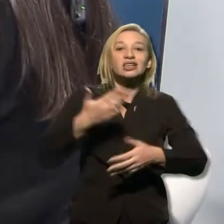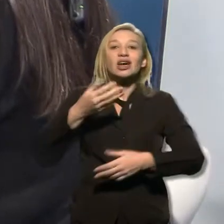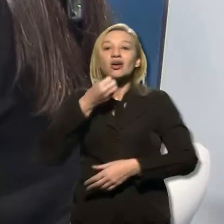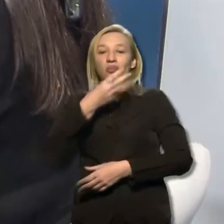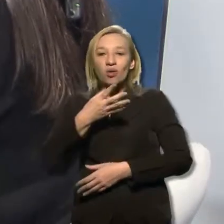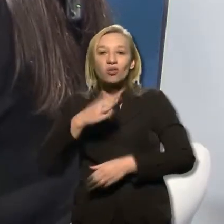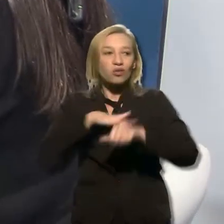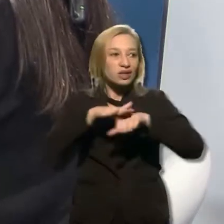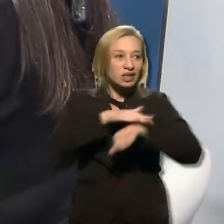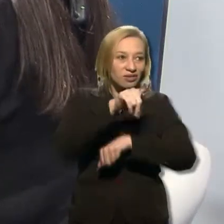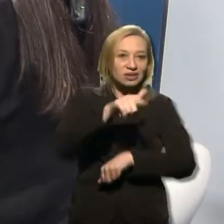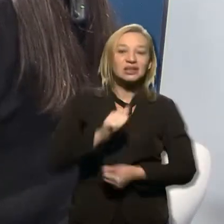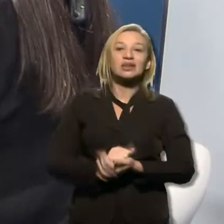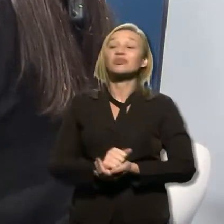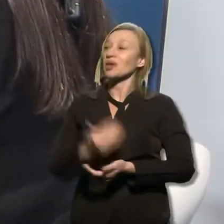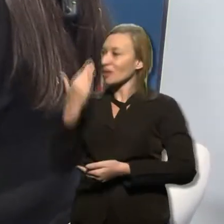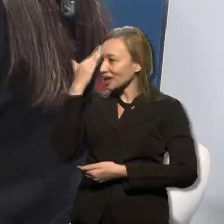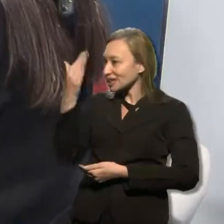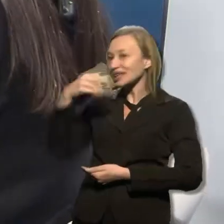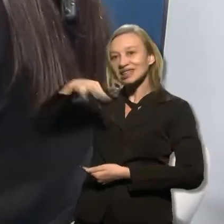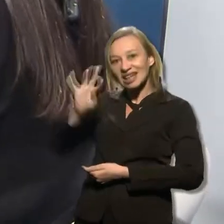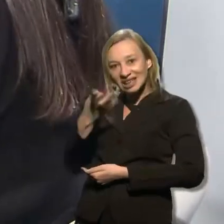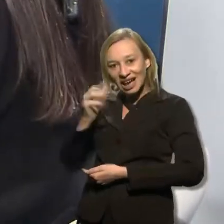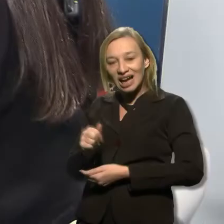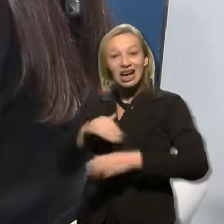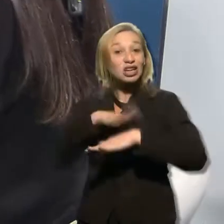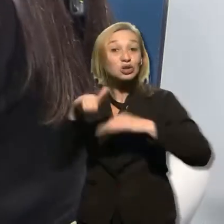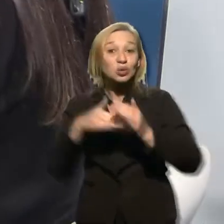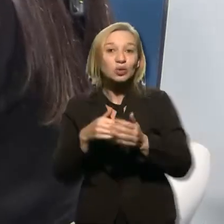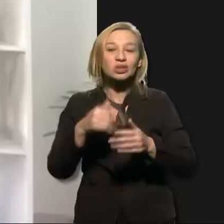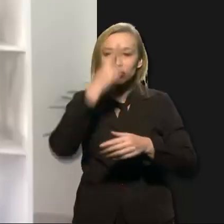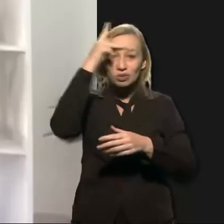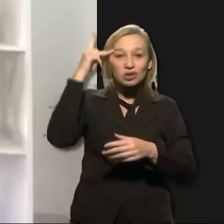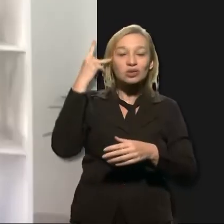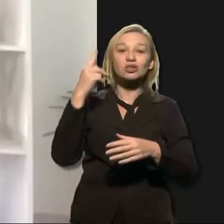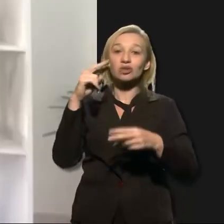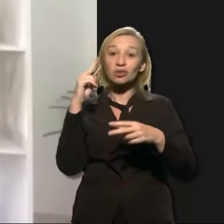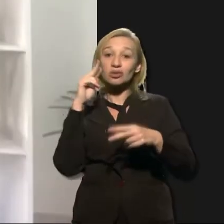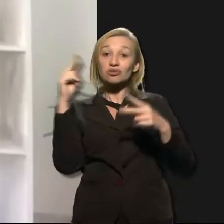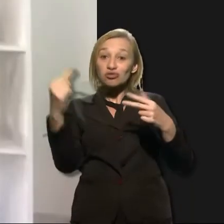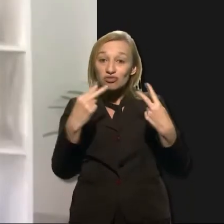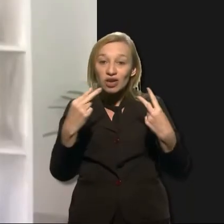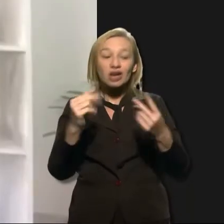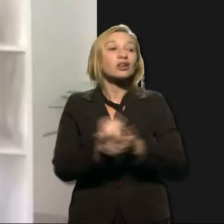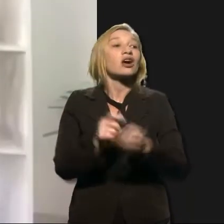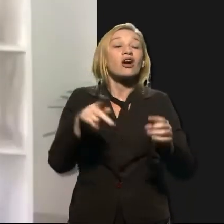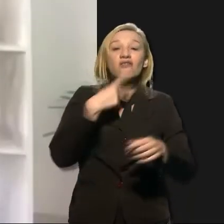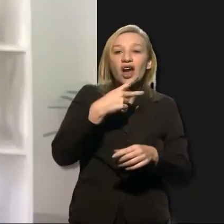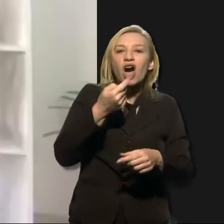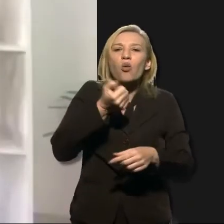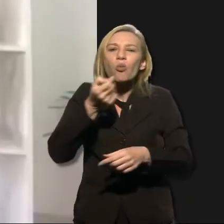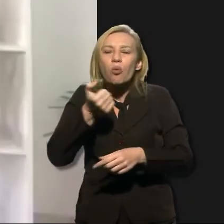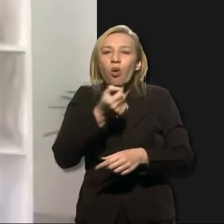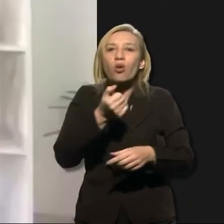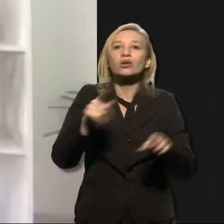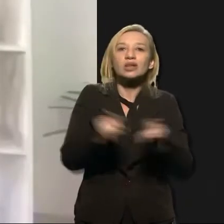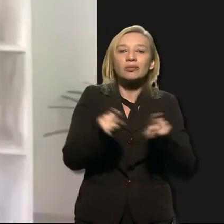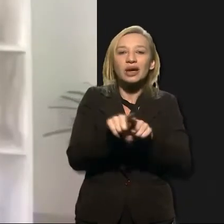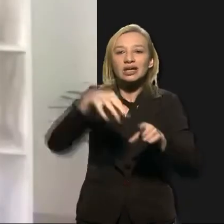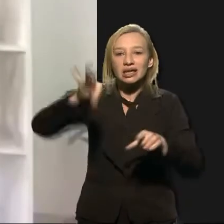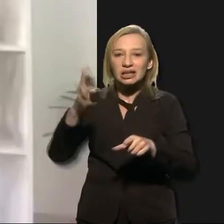agradecer muito a sua participação aqui na TV Alerj. É sempre um prazer conversar com a senhora. Eu que agradeço, Natália, agradeço a todo mundo que